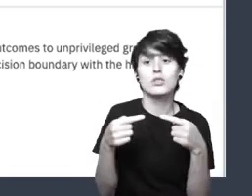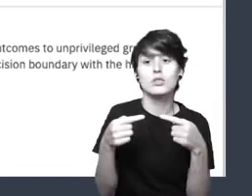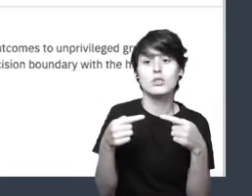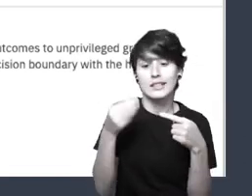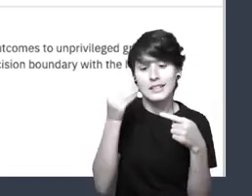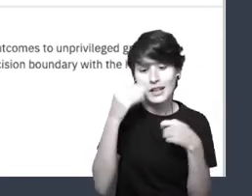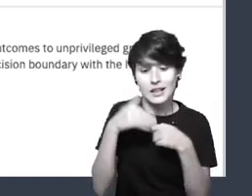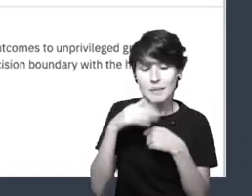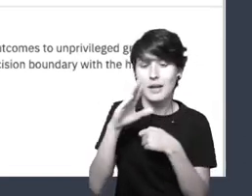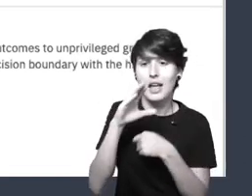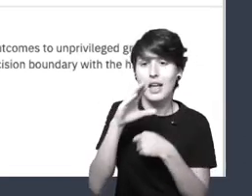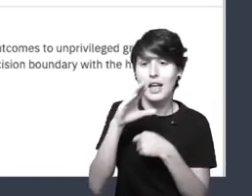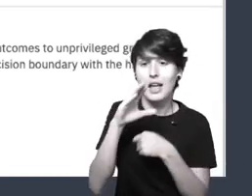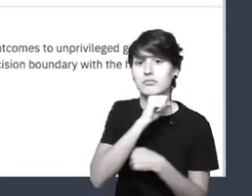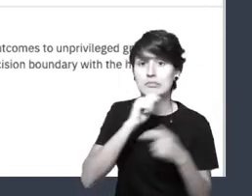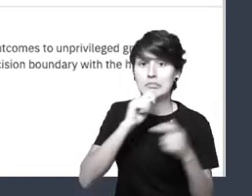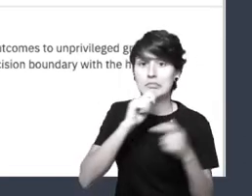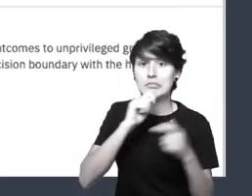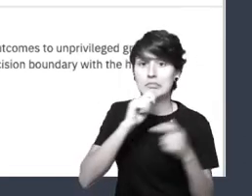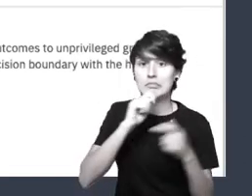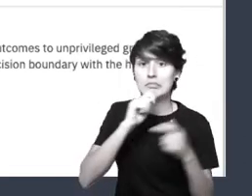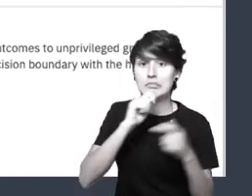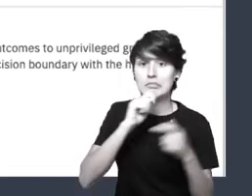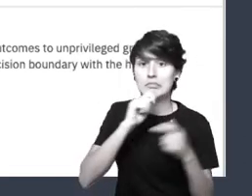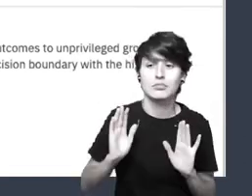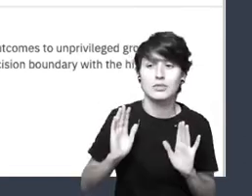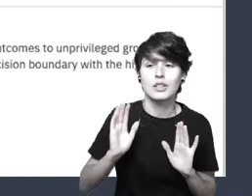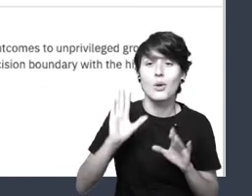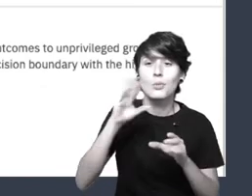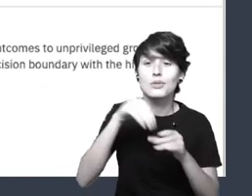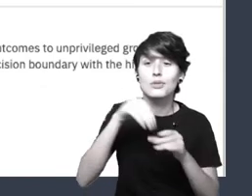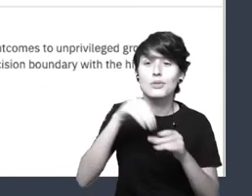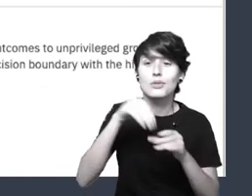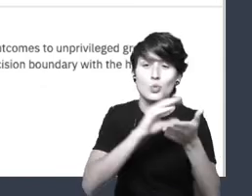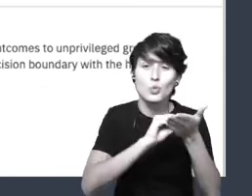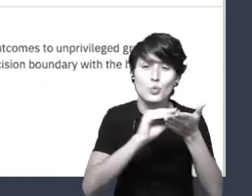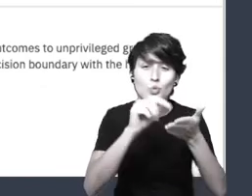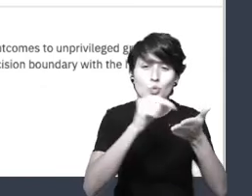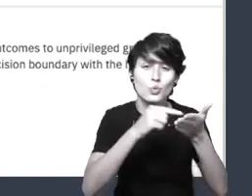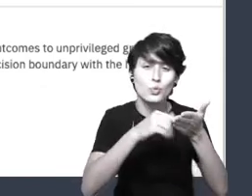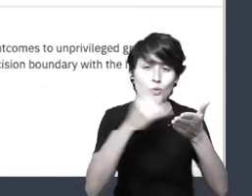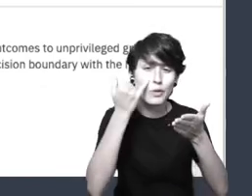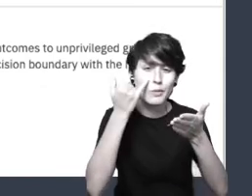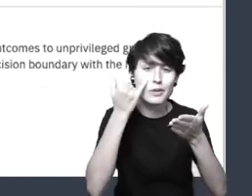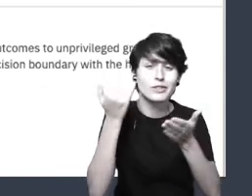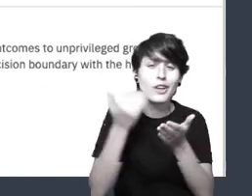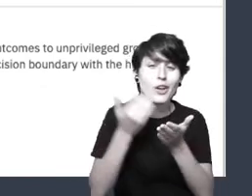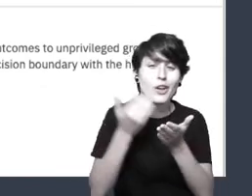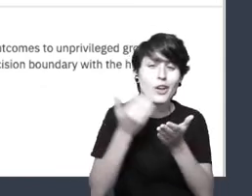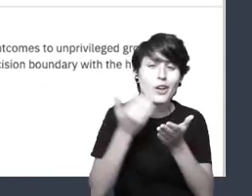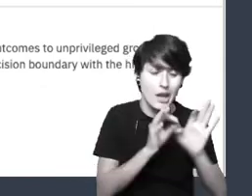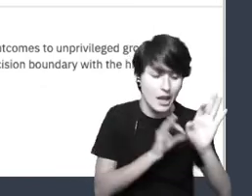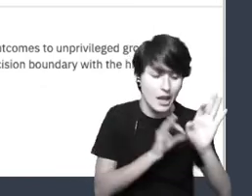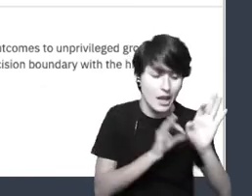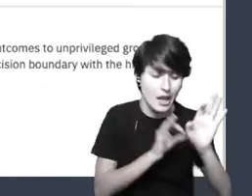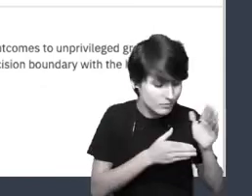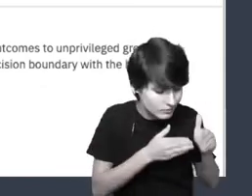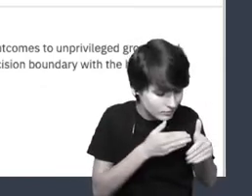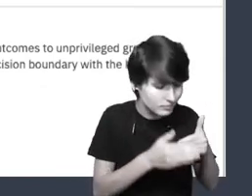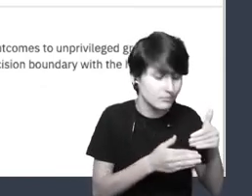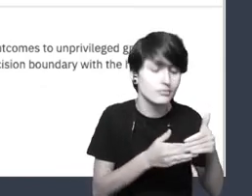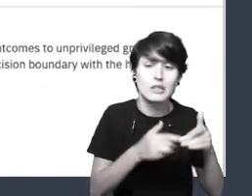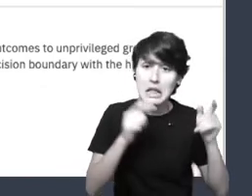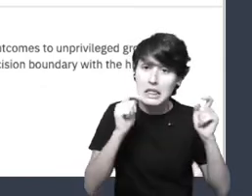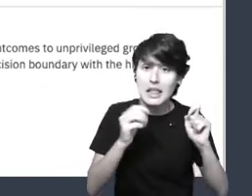possível. Então lá nos dados, exatamente, lá no início desse processo. Então, a gente pode intervir nesses